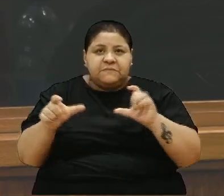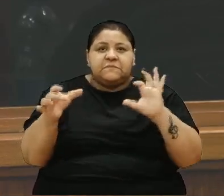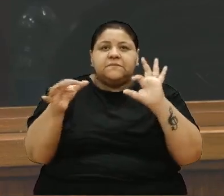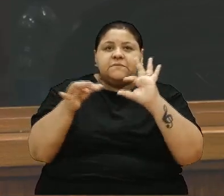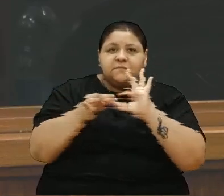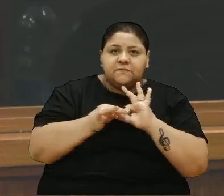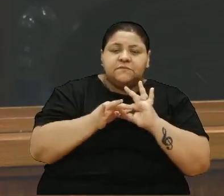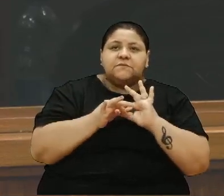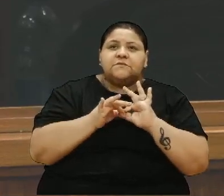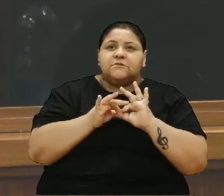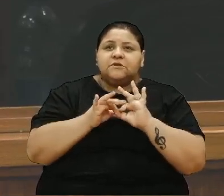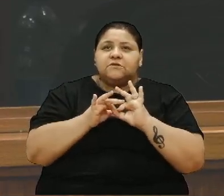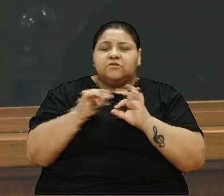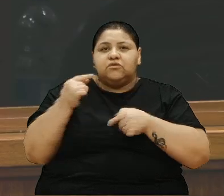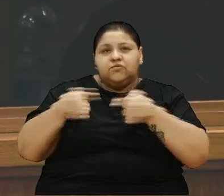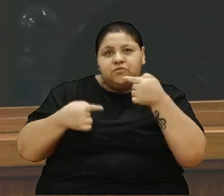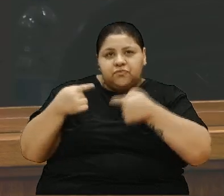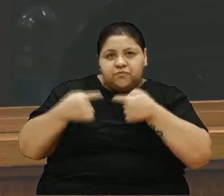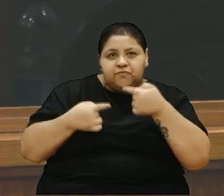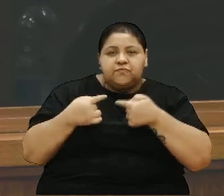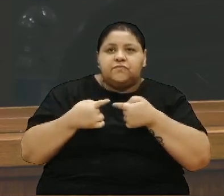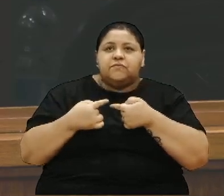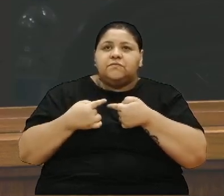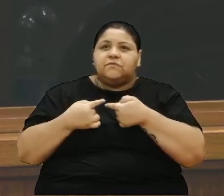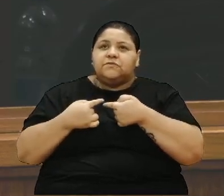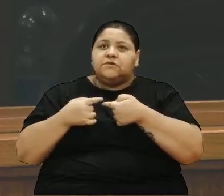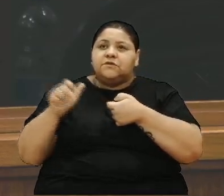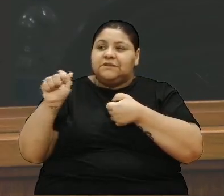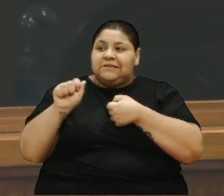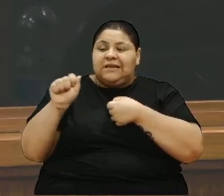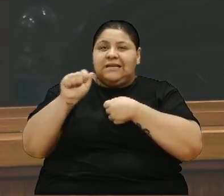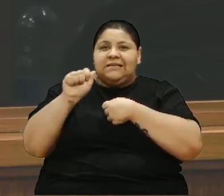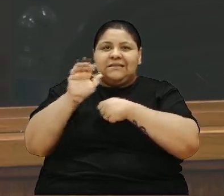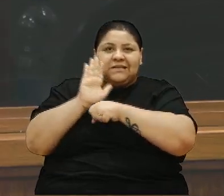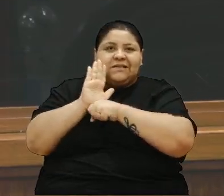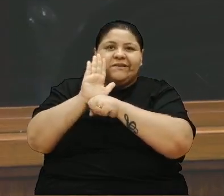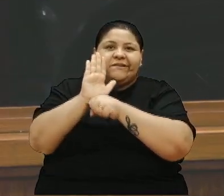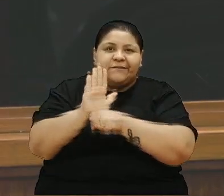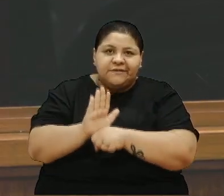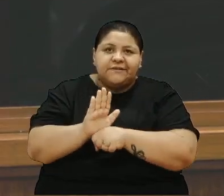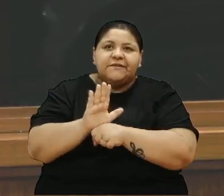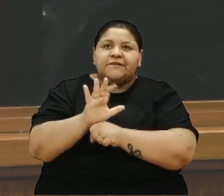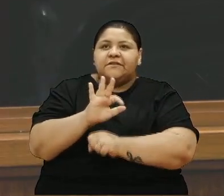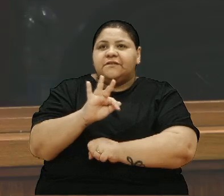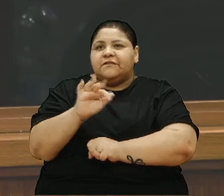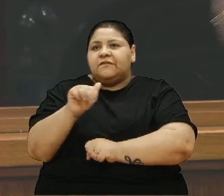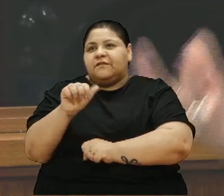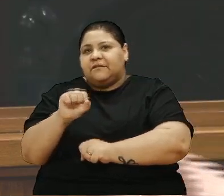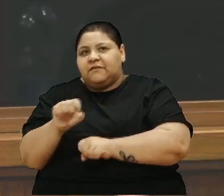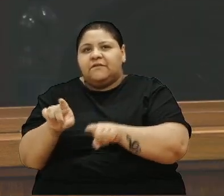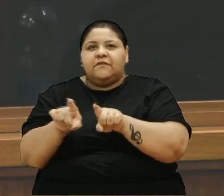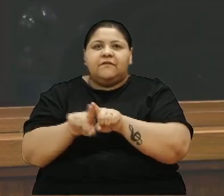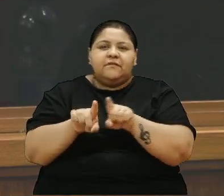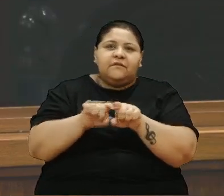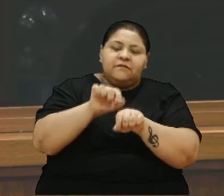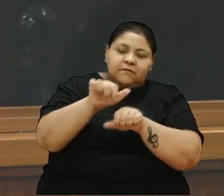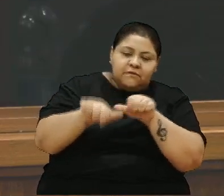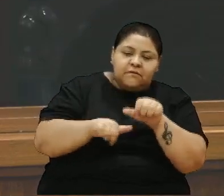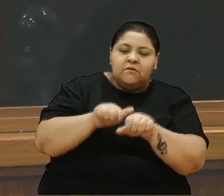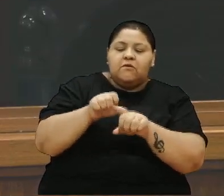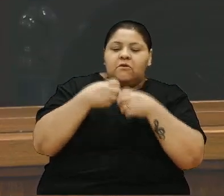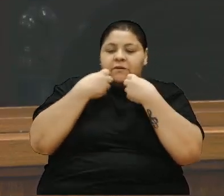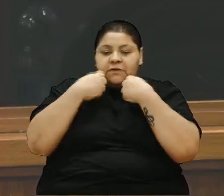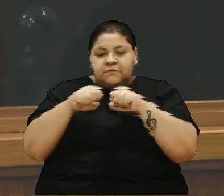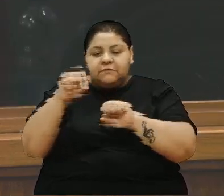vinculadas a essa discussão da assistência da FAS, talvez virar uma secretaria